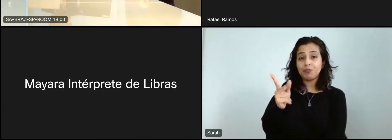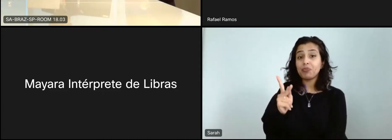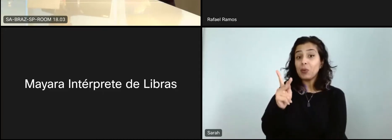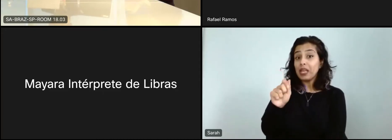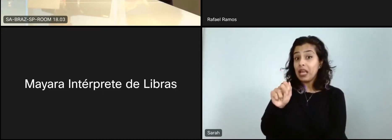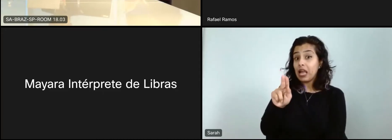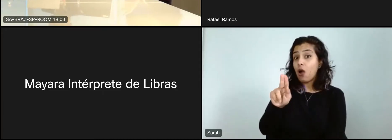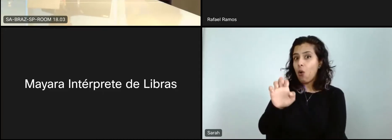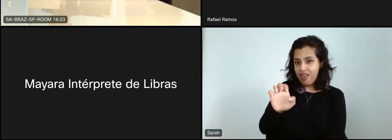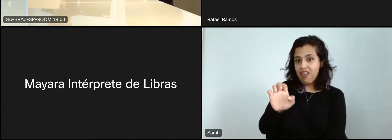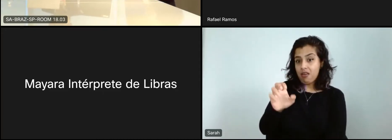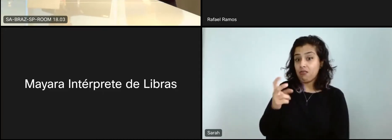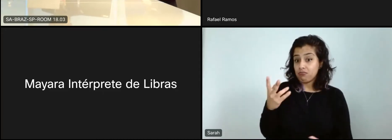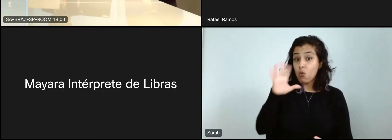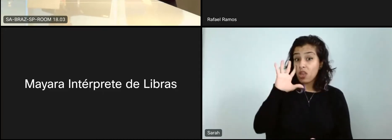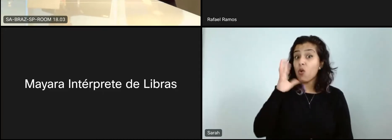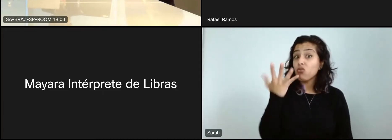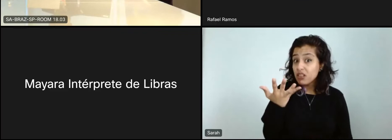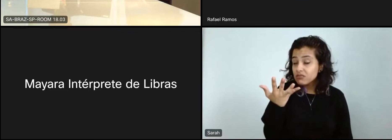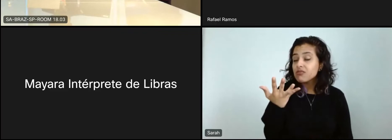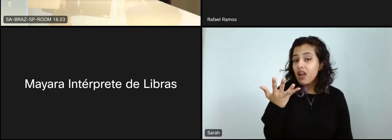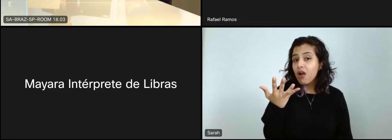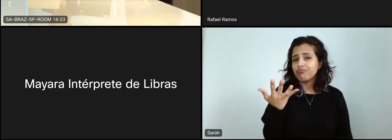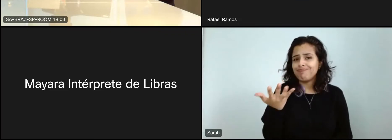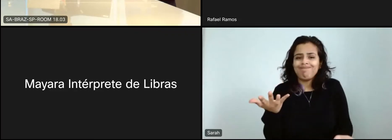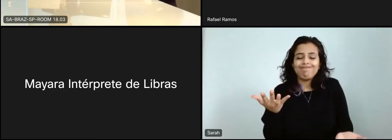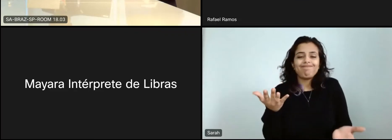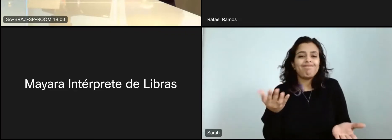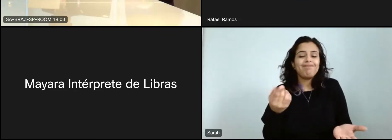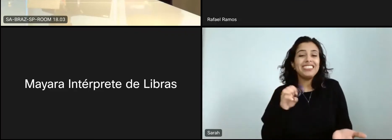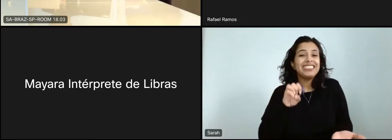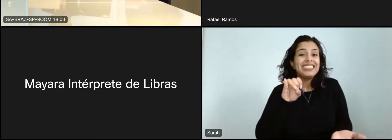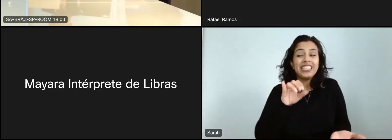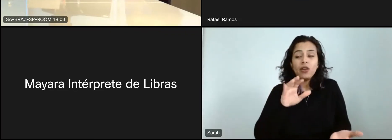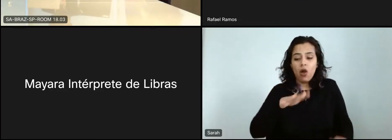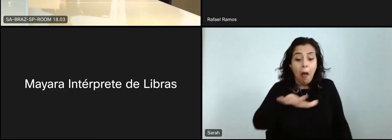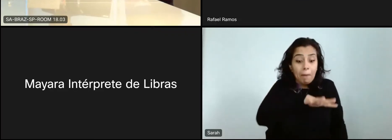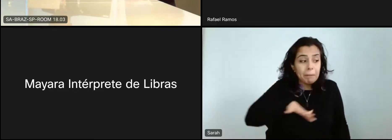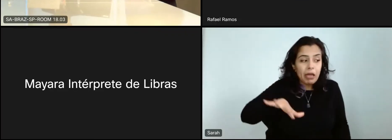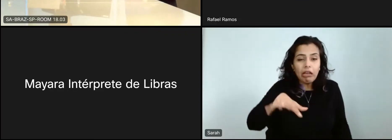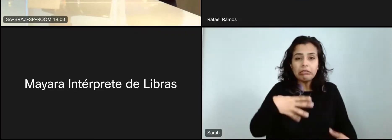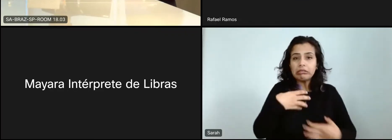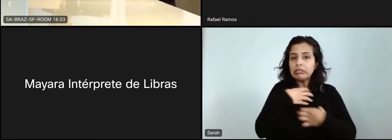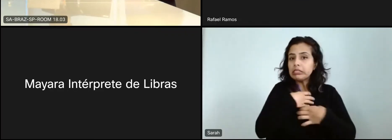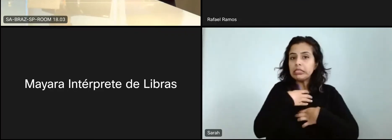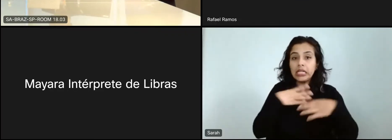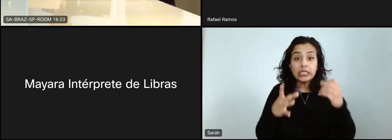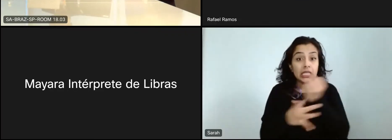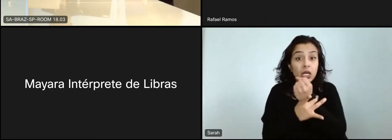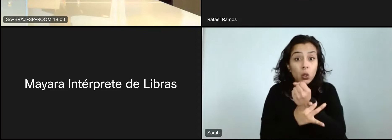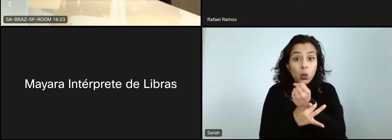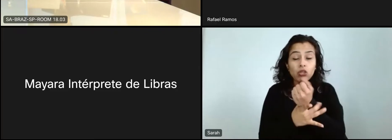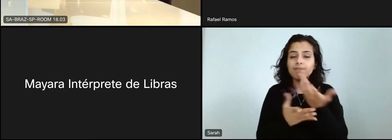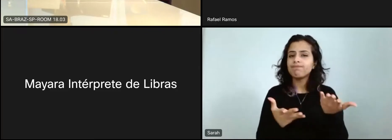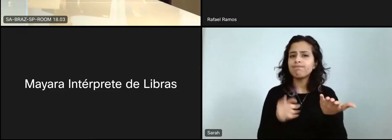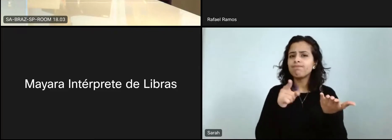está se sentindo seguro, ou quando a gente não pode ser 100% do que a gente é no ambiente de trabalho, você não dá 100%. E como é